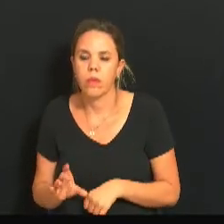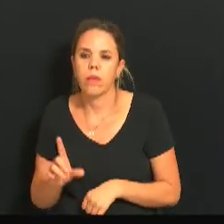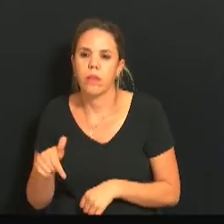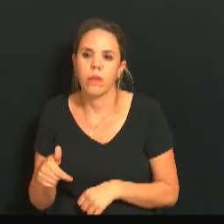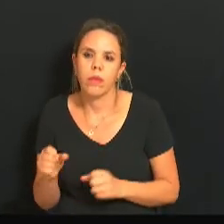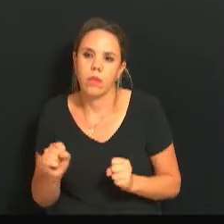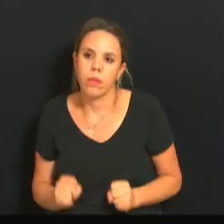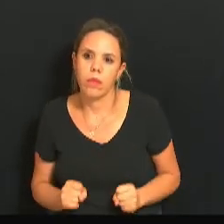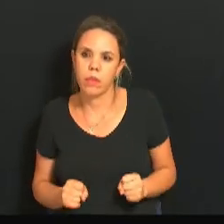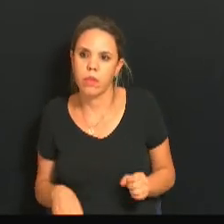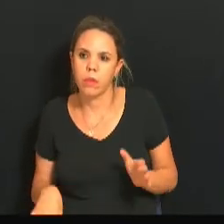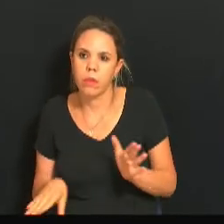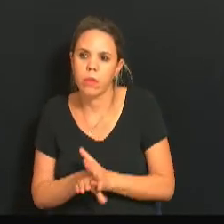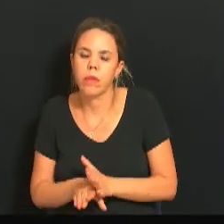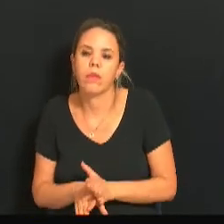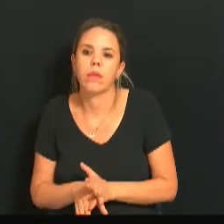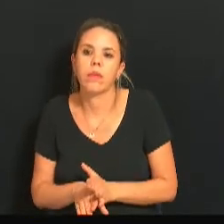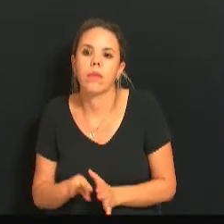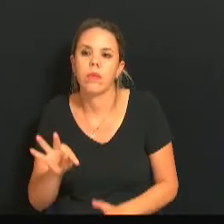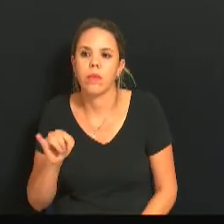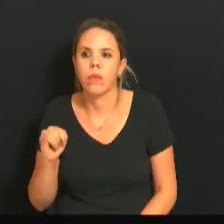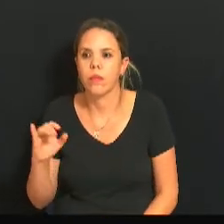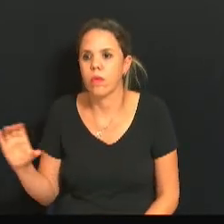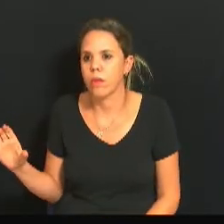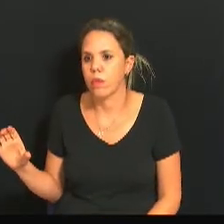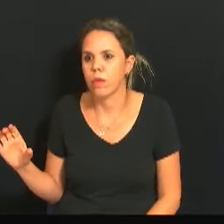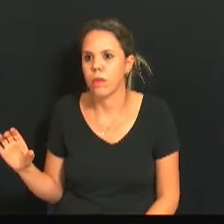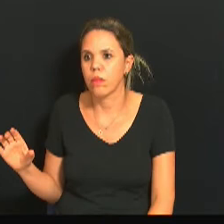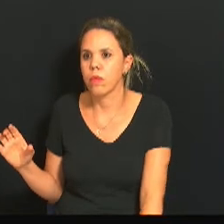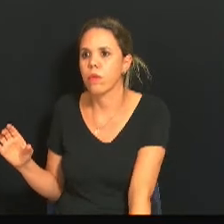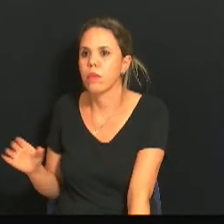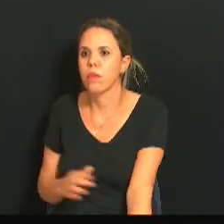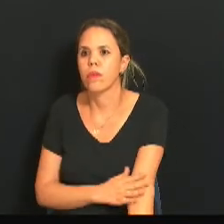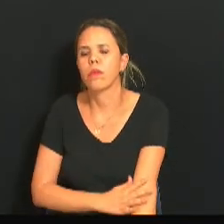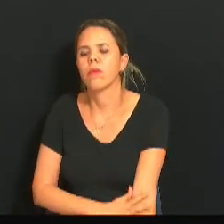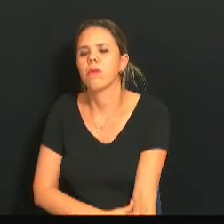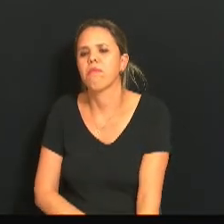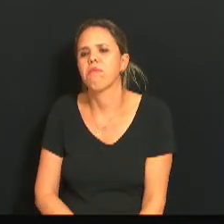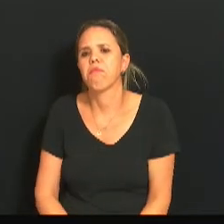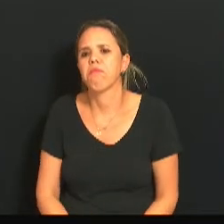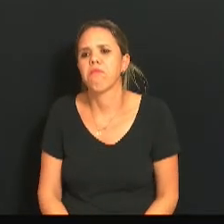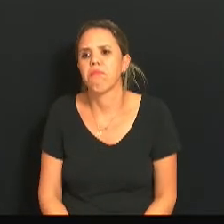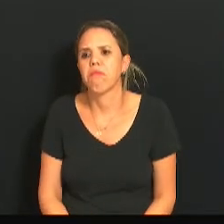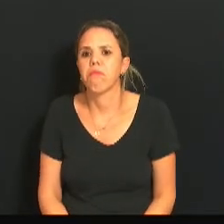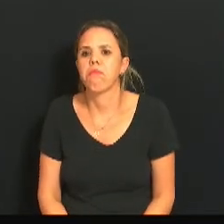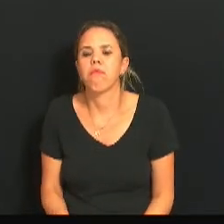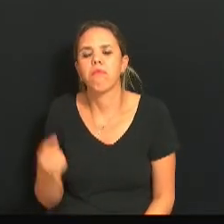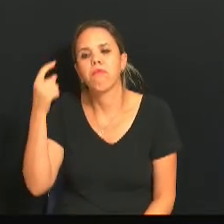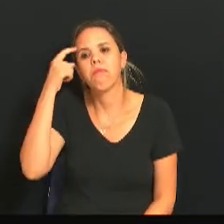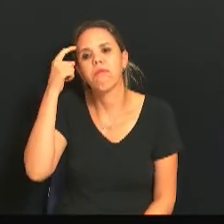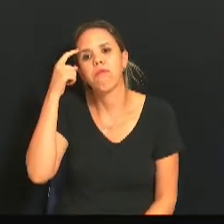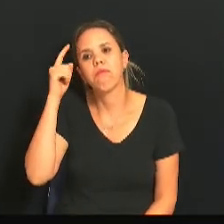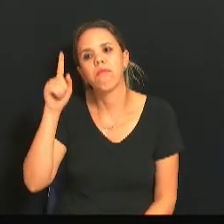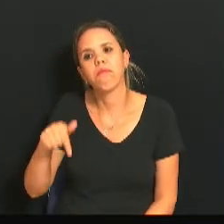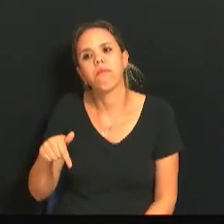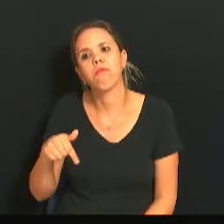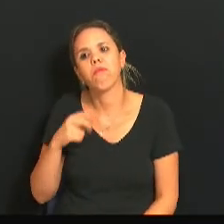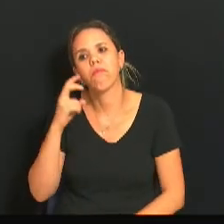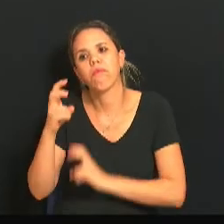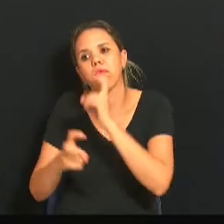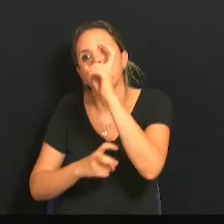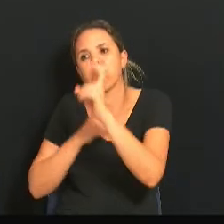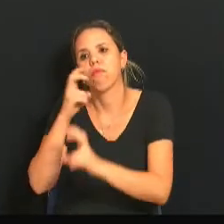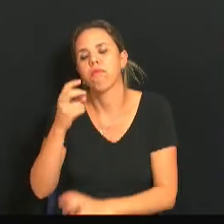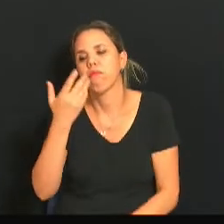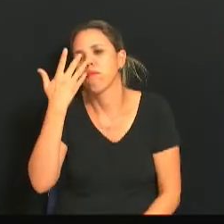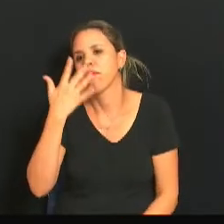aí também a chegada de Cristina vai abrir a chegada do Tic e pensamos também no parque né